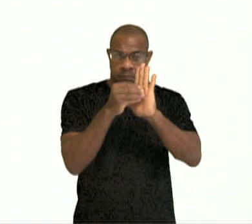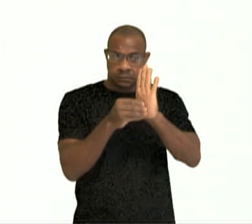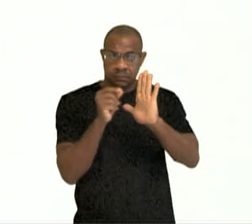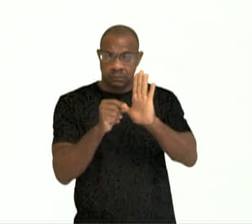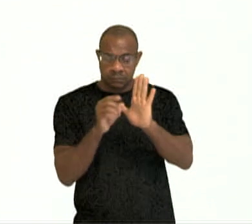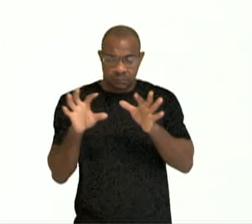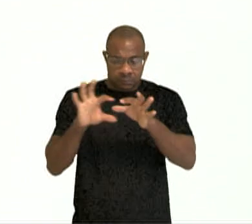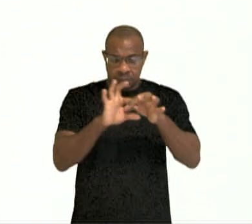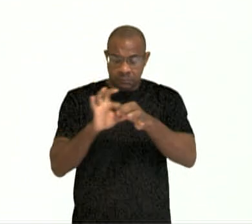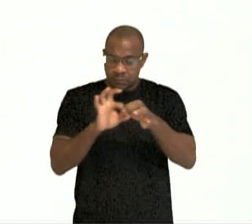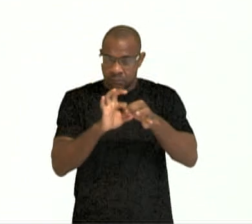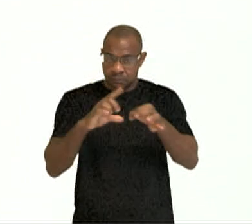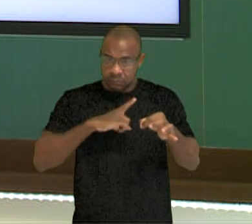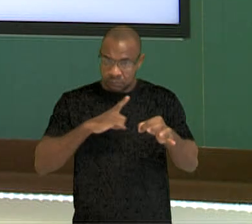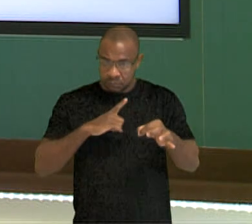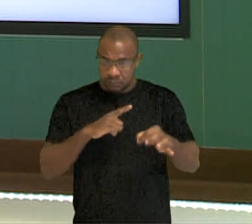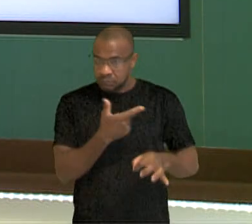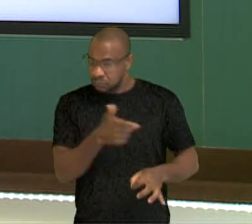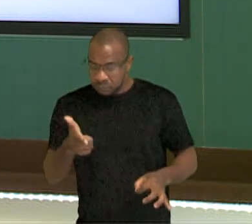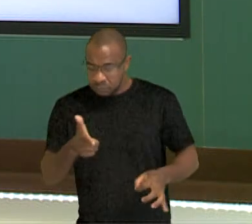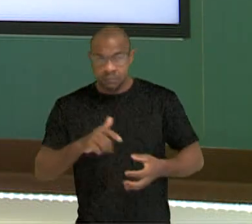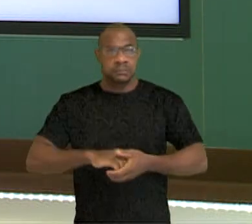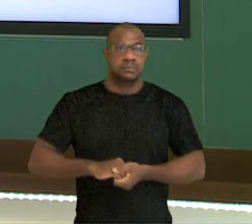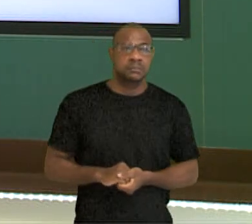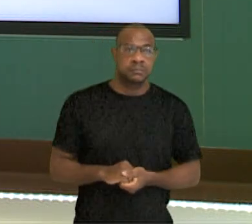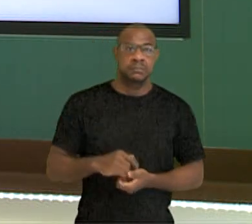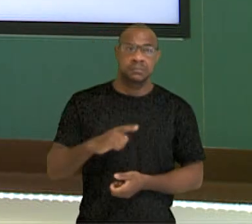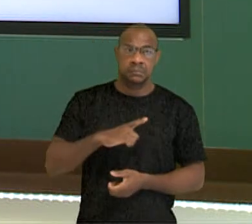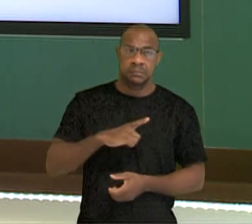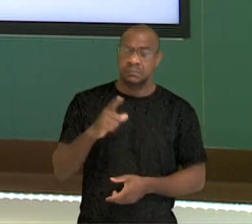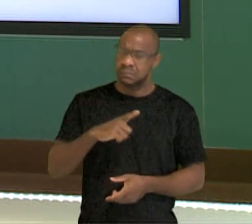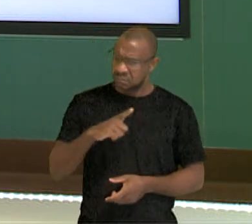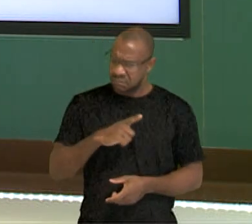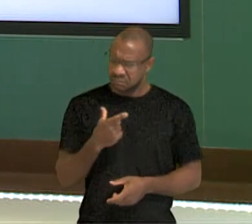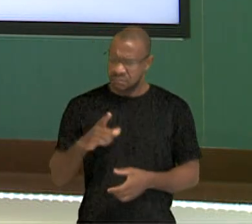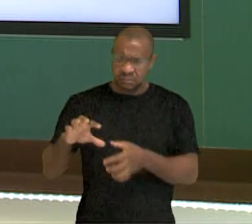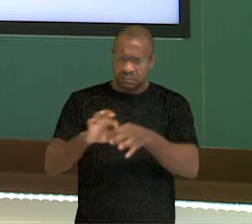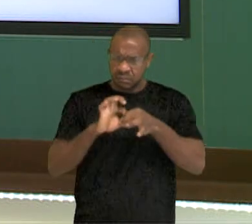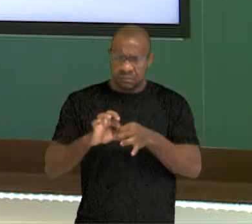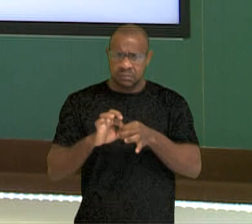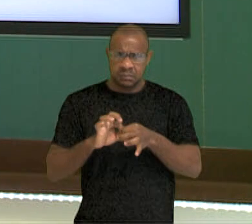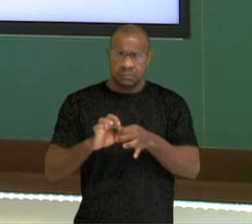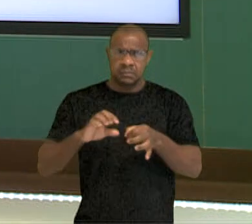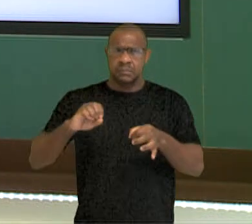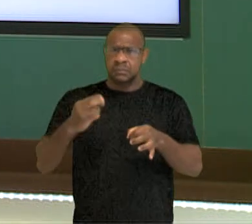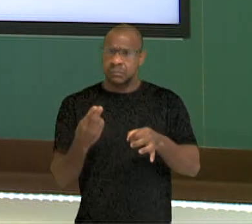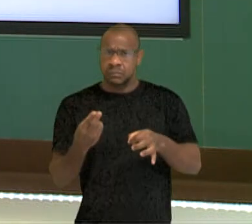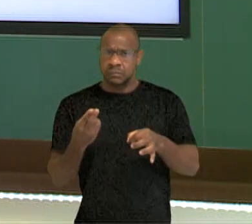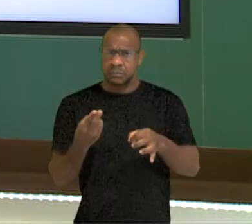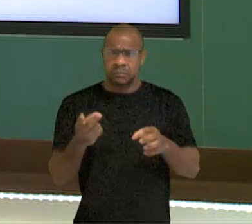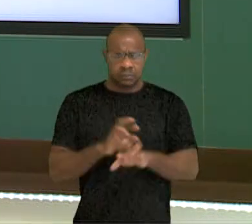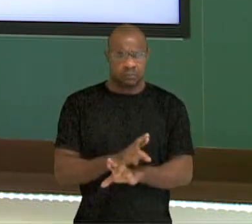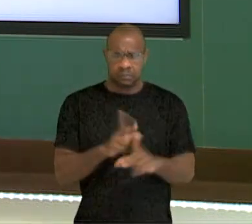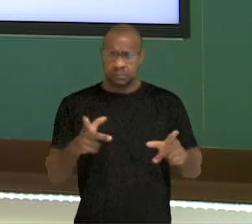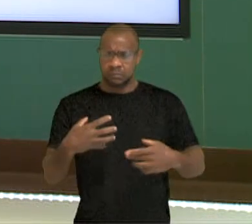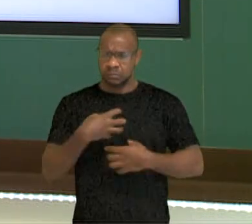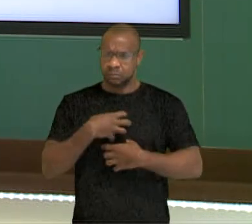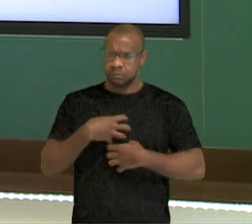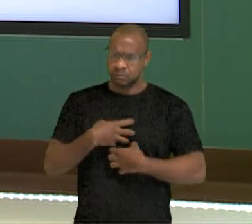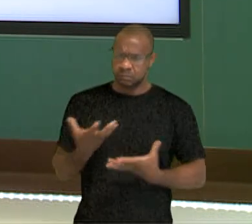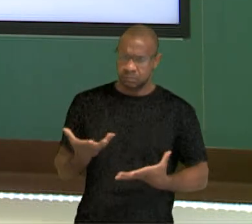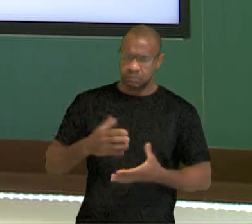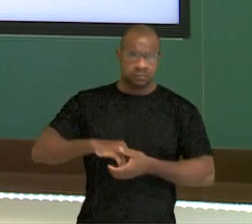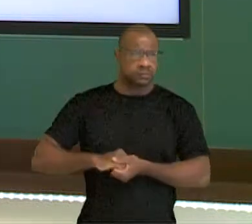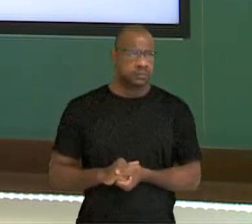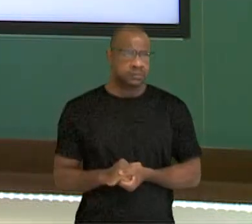em harmonia ou não? Há uma harmonização ou uma dissonância entre a forma e o conteúdo?